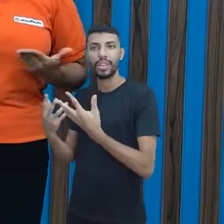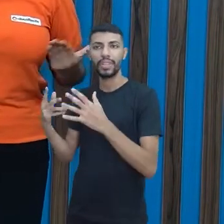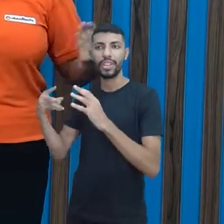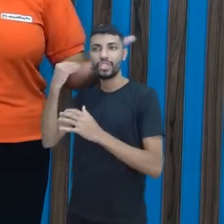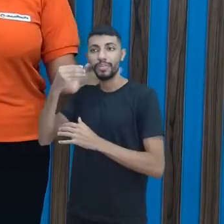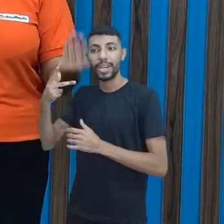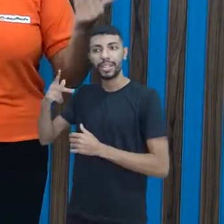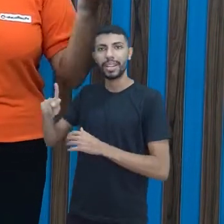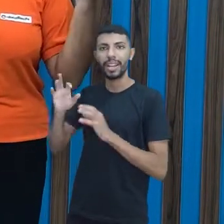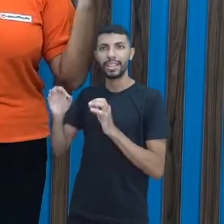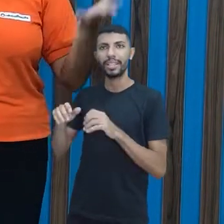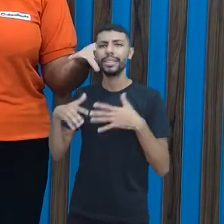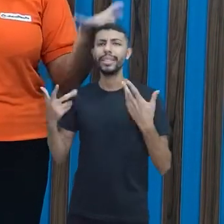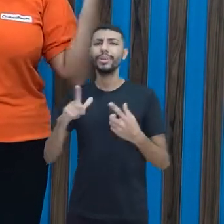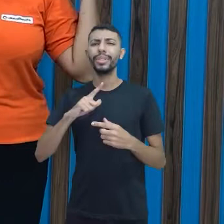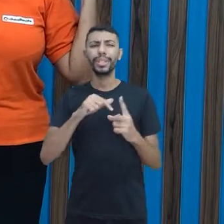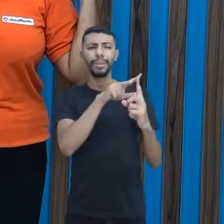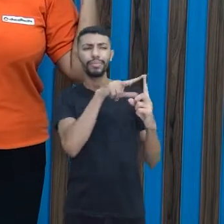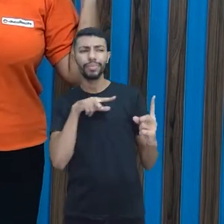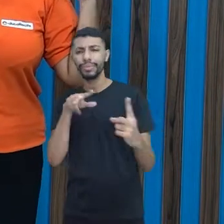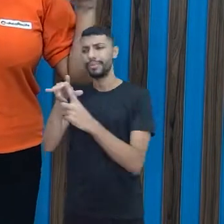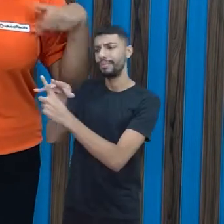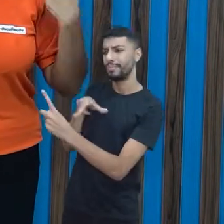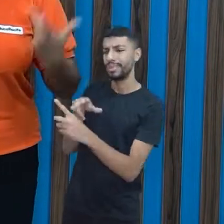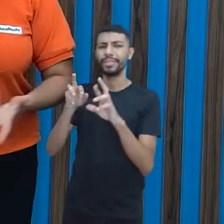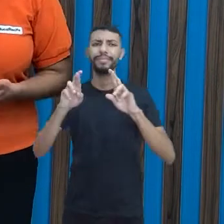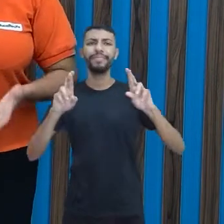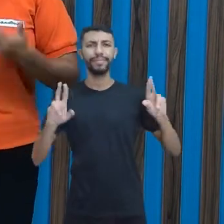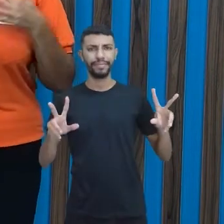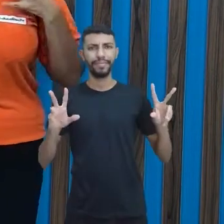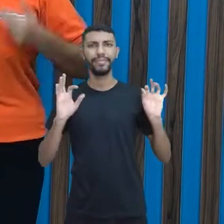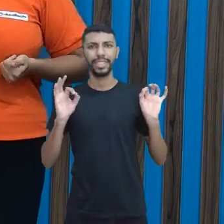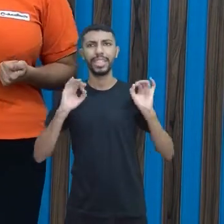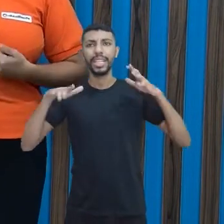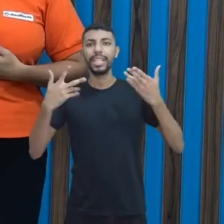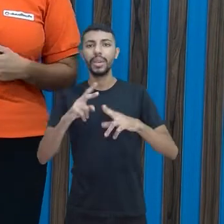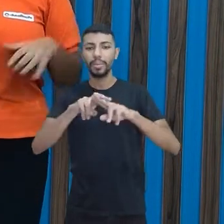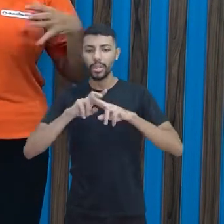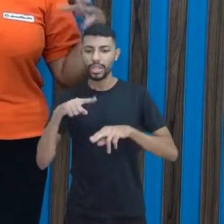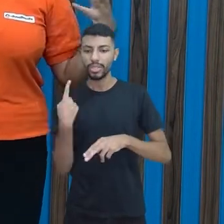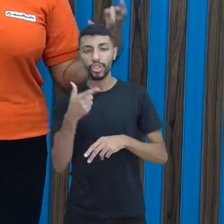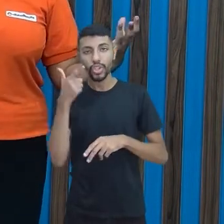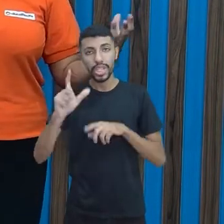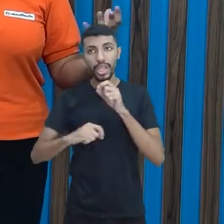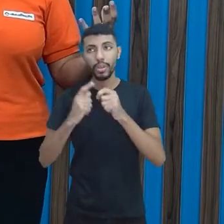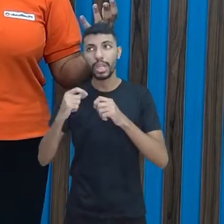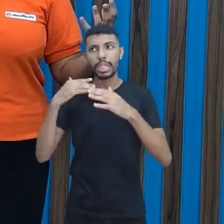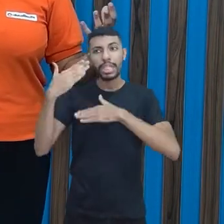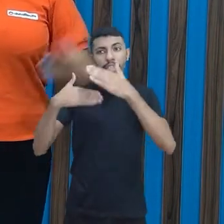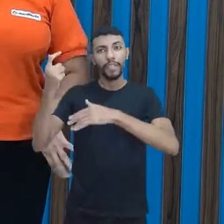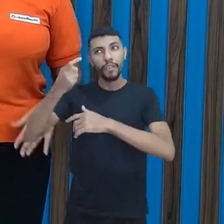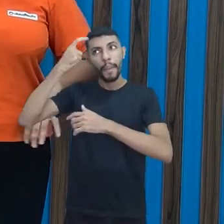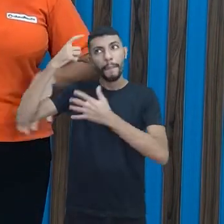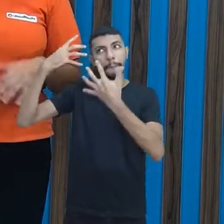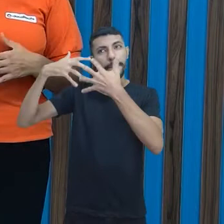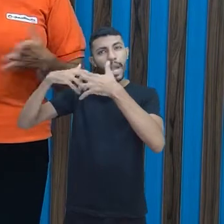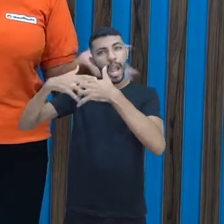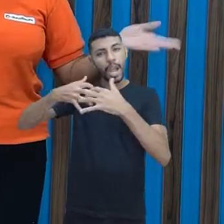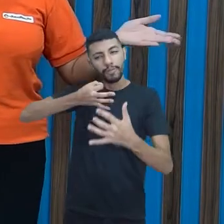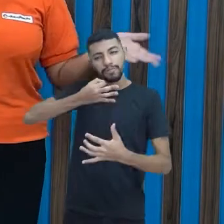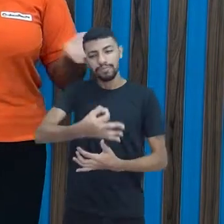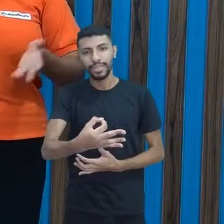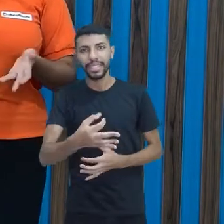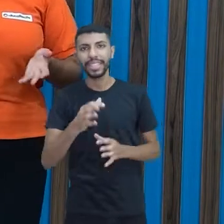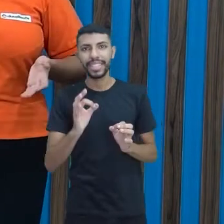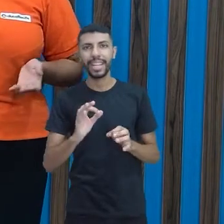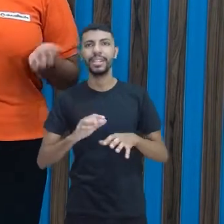de pontos, de olhares. E aí, a partir disso, a gente consegue construir um pensamento crítico, né? Que eu acho que é um dos